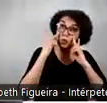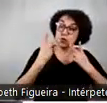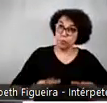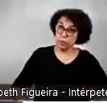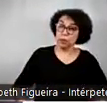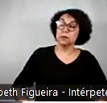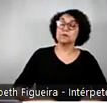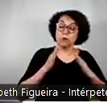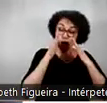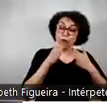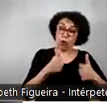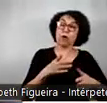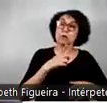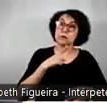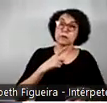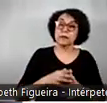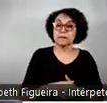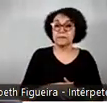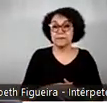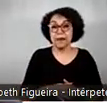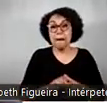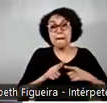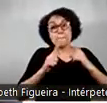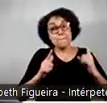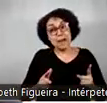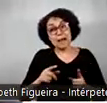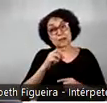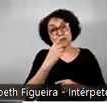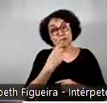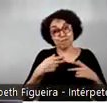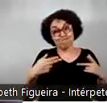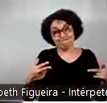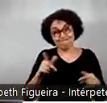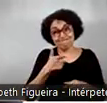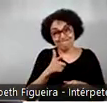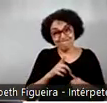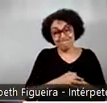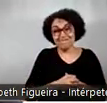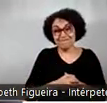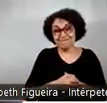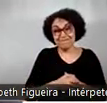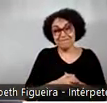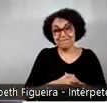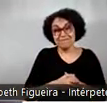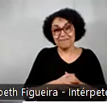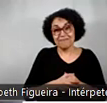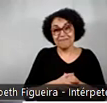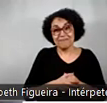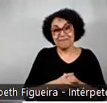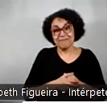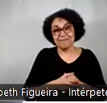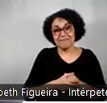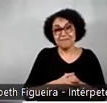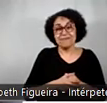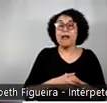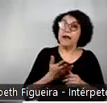Pensando, e aí a única questão que não se tem, né, é que as pessoas migrantes e refugiadas, elas não podem